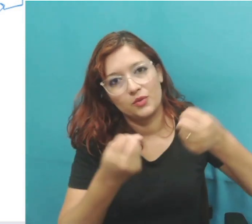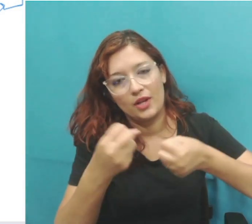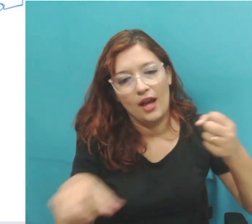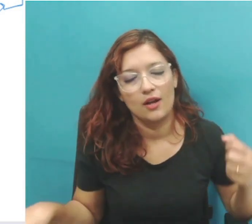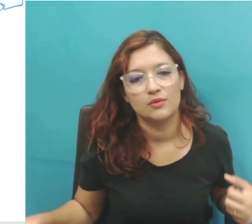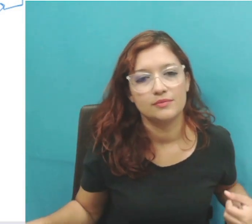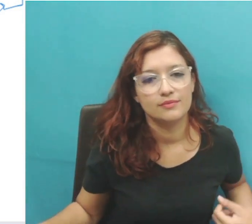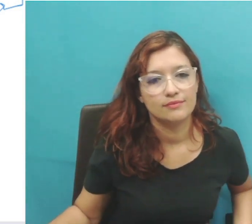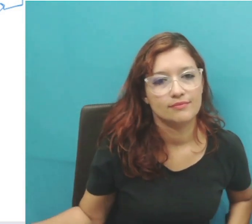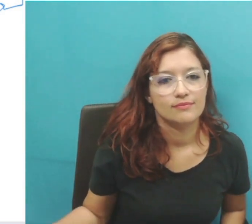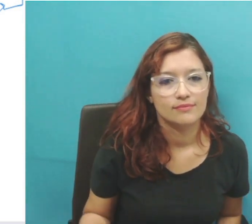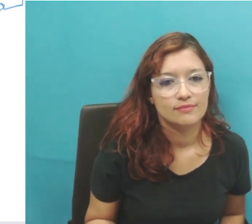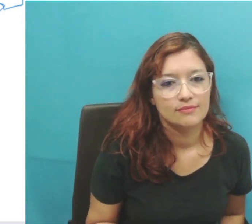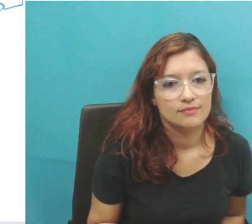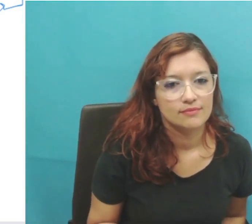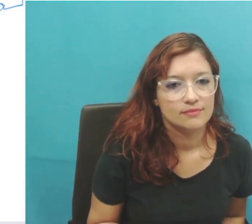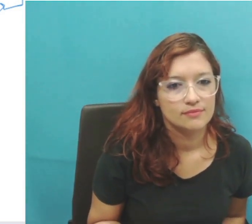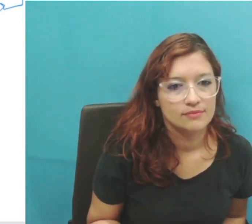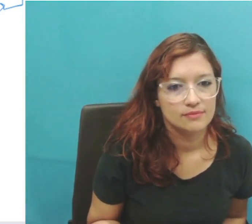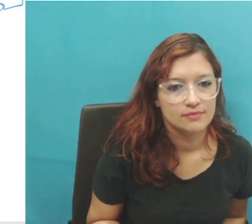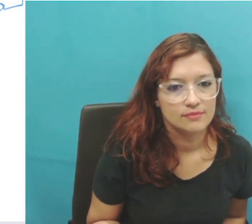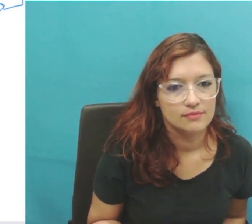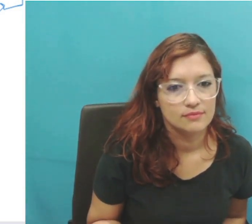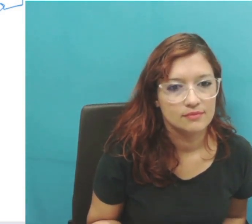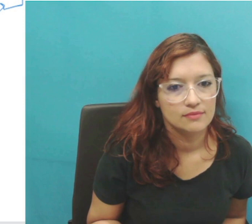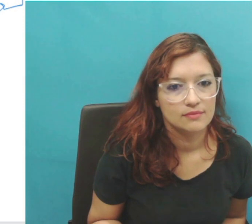porque eu especifiquei o carro.